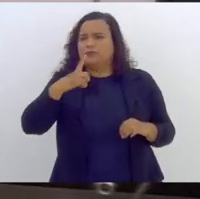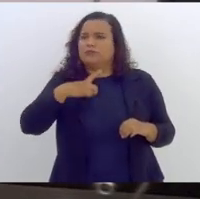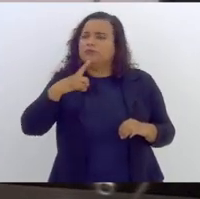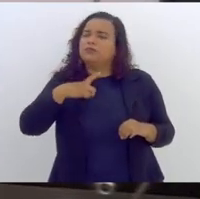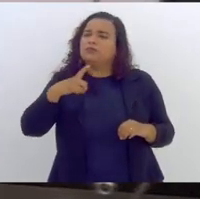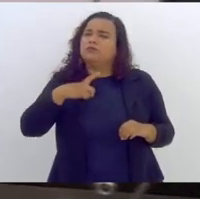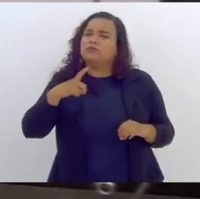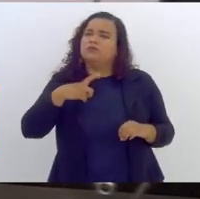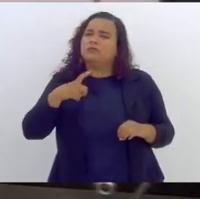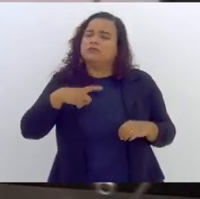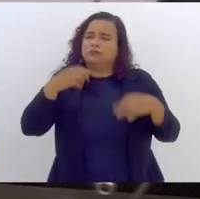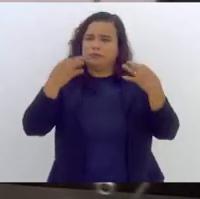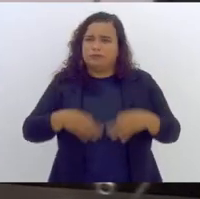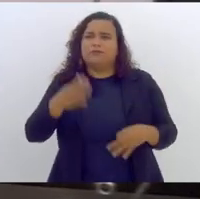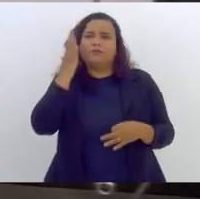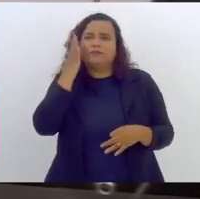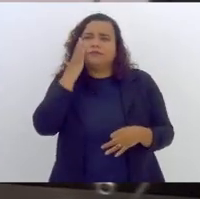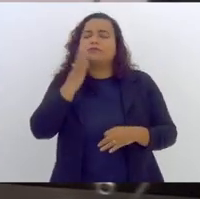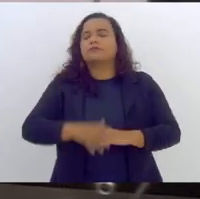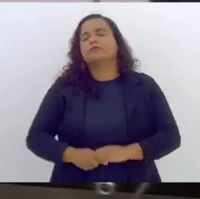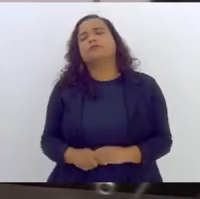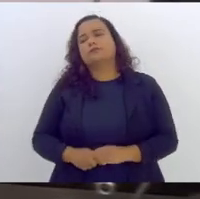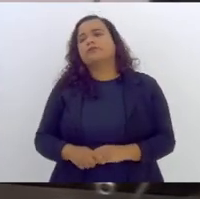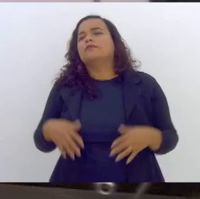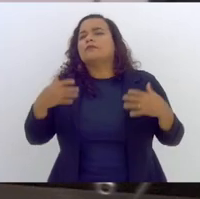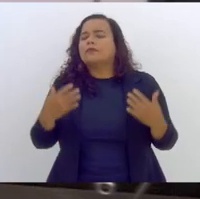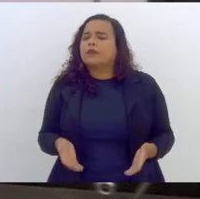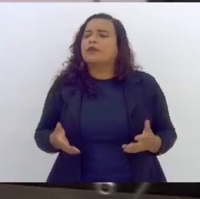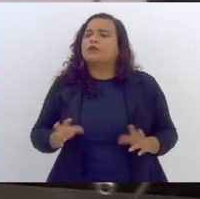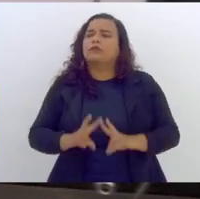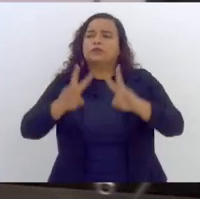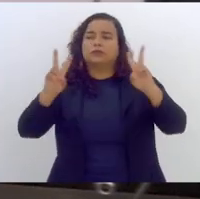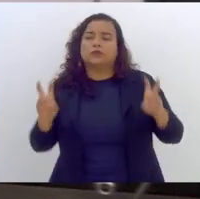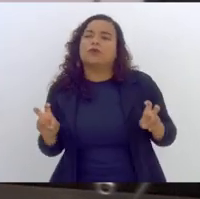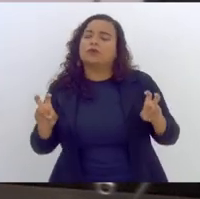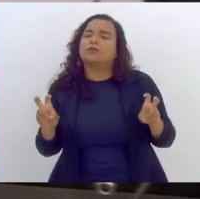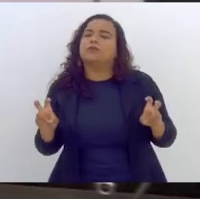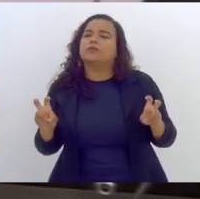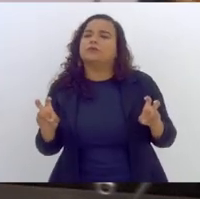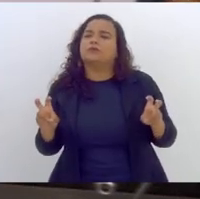bem nítido Isso então sobre a